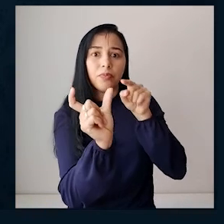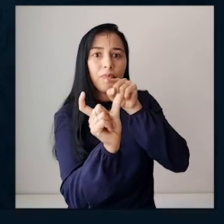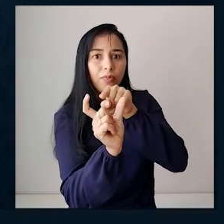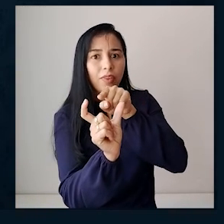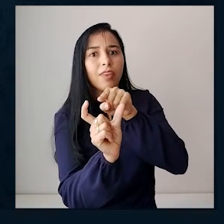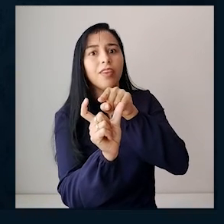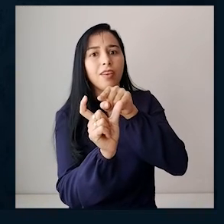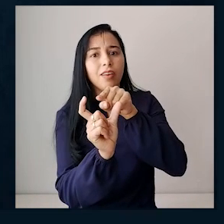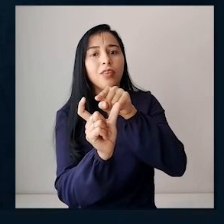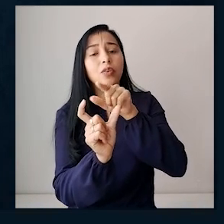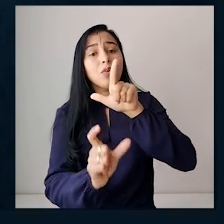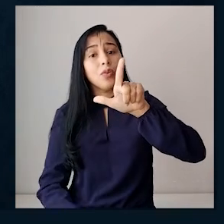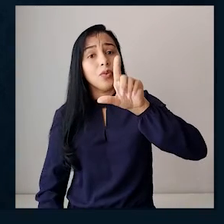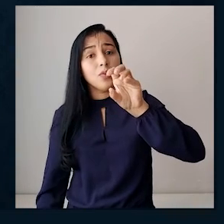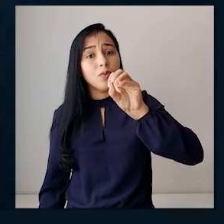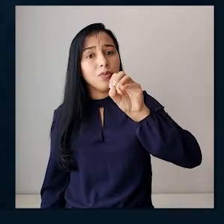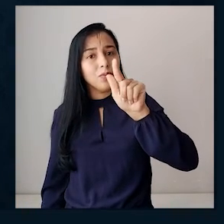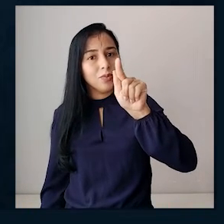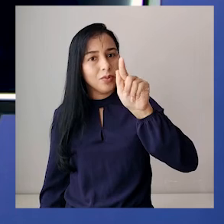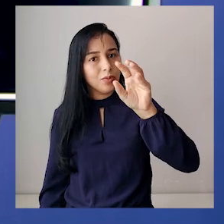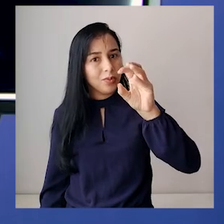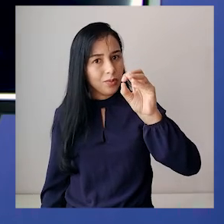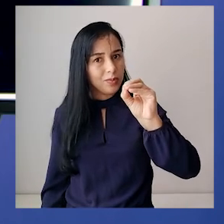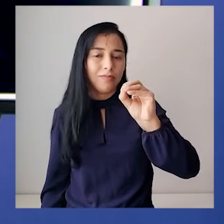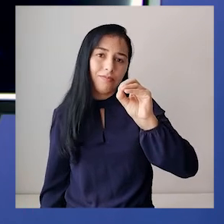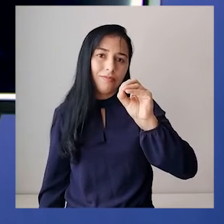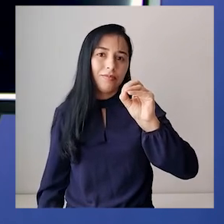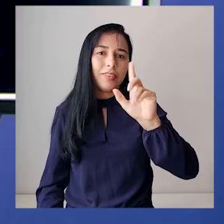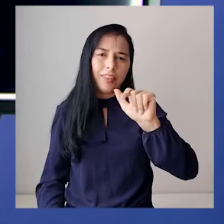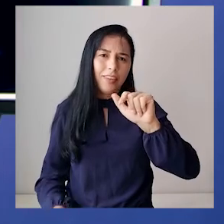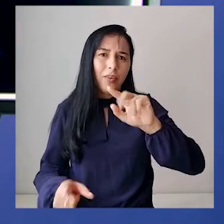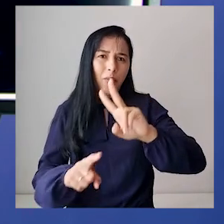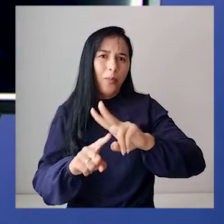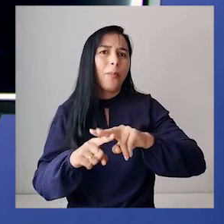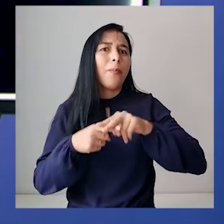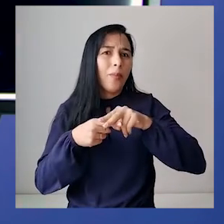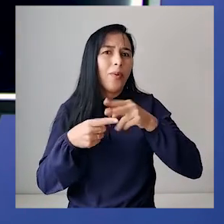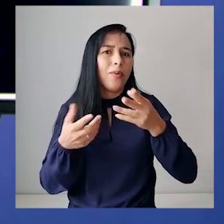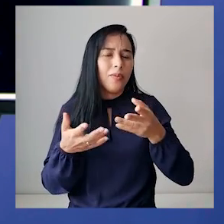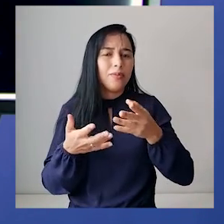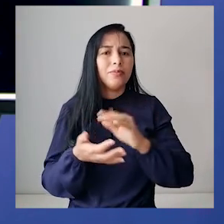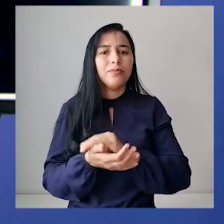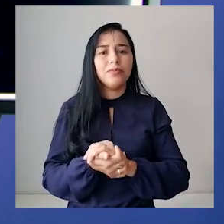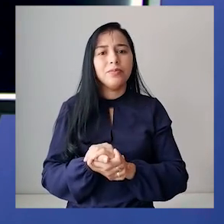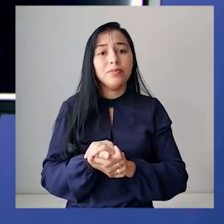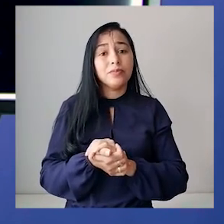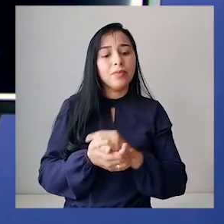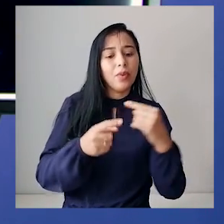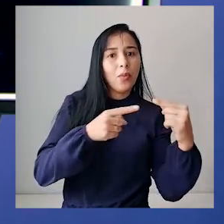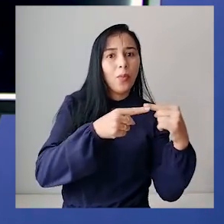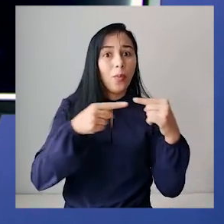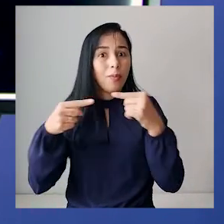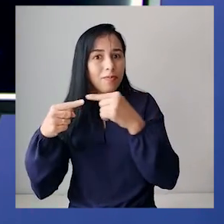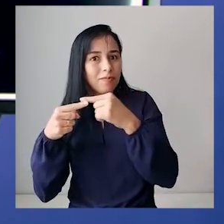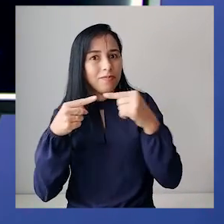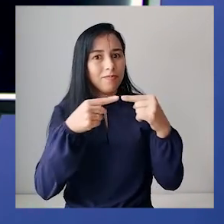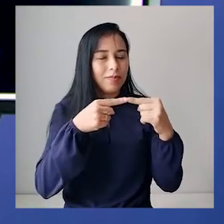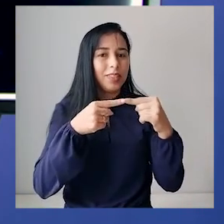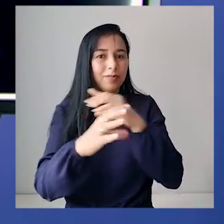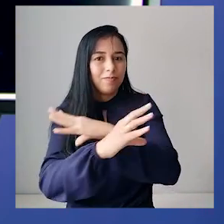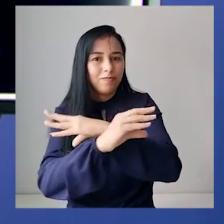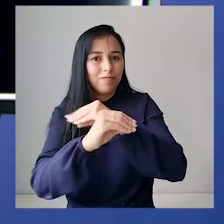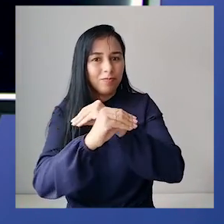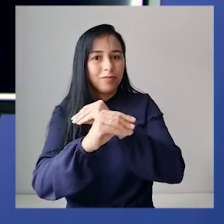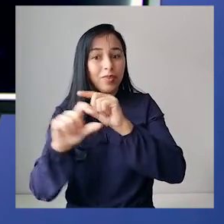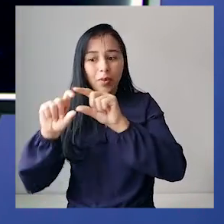conclusiva logo, que estabelece uma relação de sentido entre essas duas orações. É por isso que esse exemplo